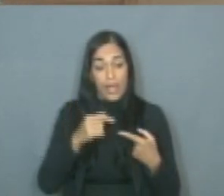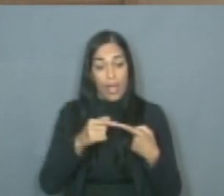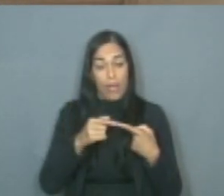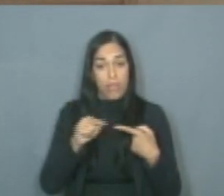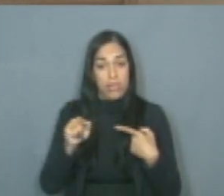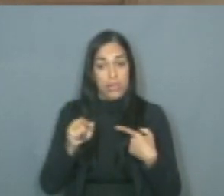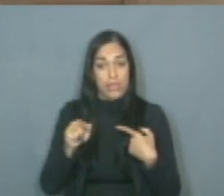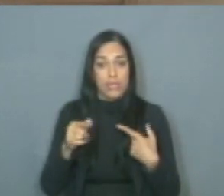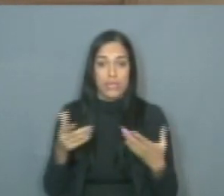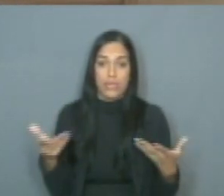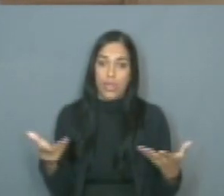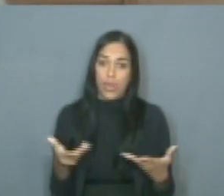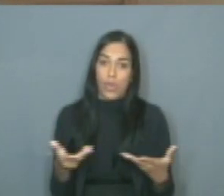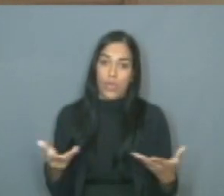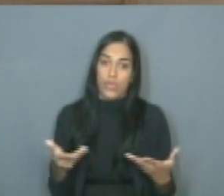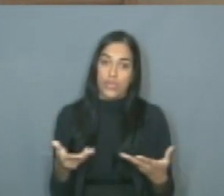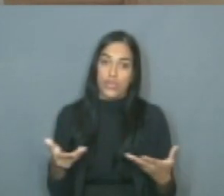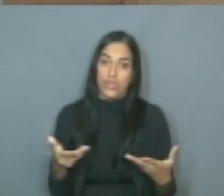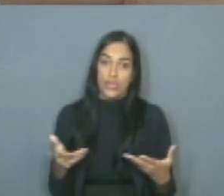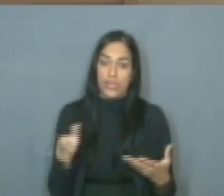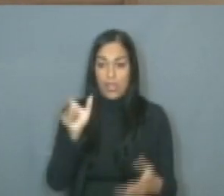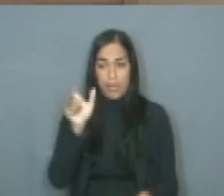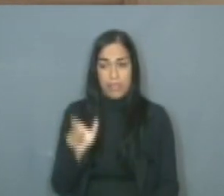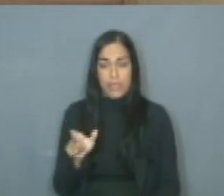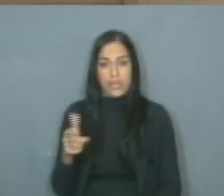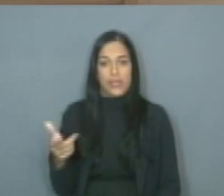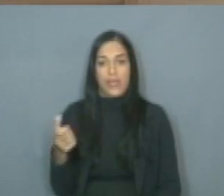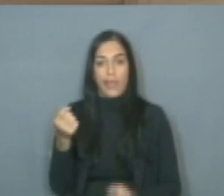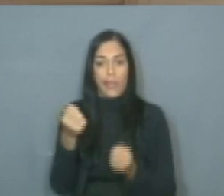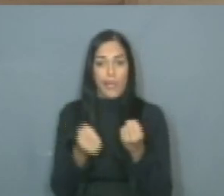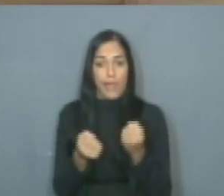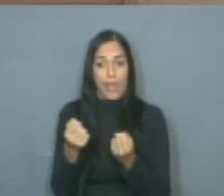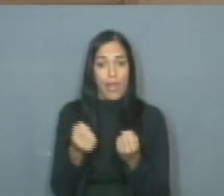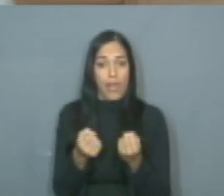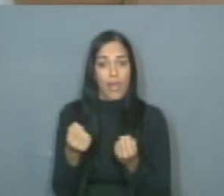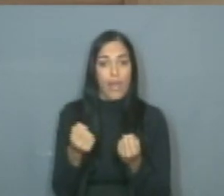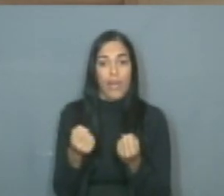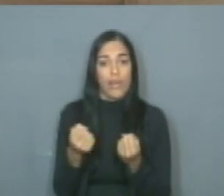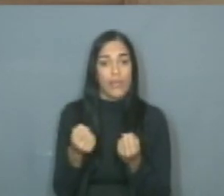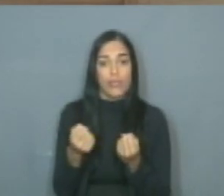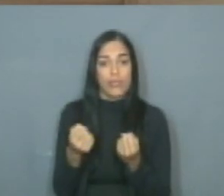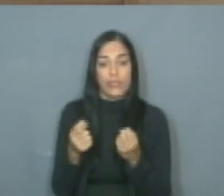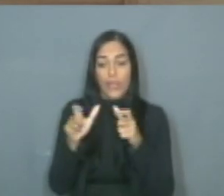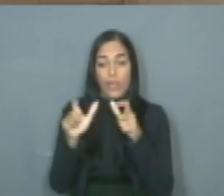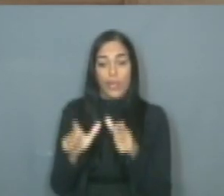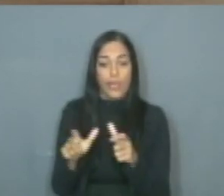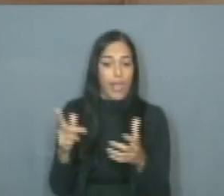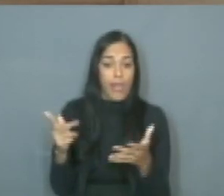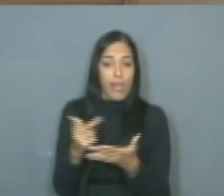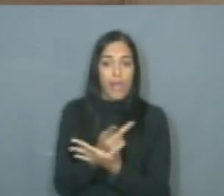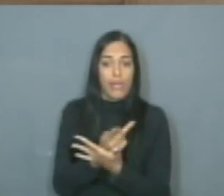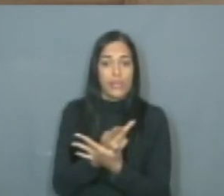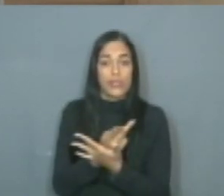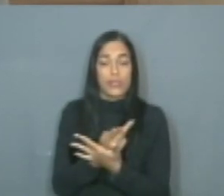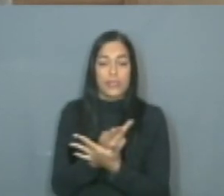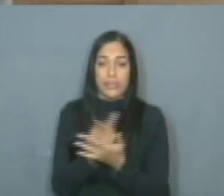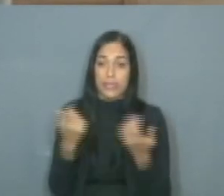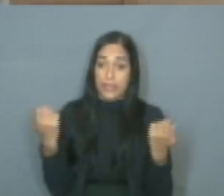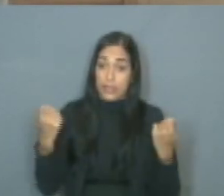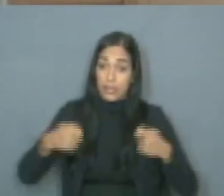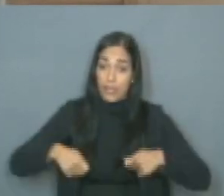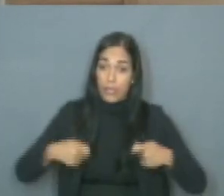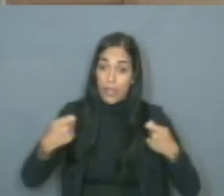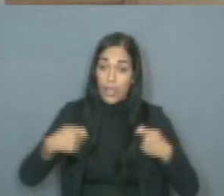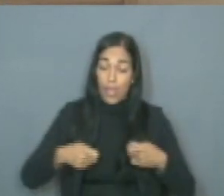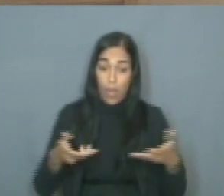que existe hoje com a pessoa se deparar com o carro simplesmente sem estar no lugar que ele estacionou. Então é preciso hoje